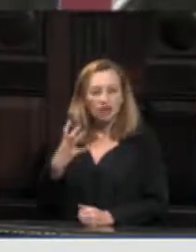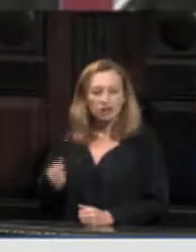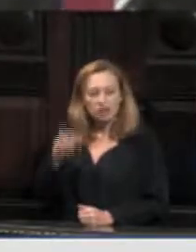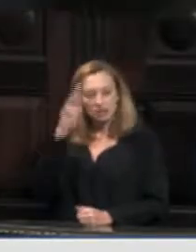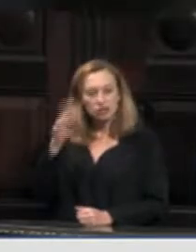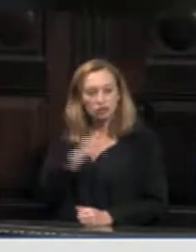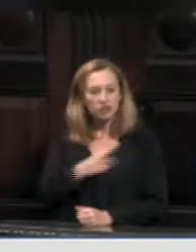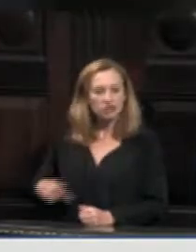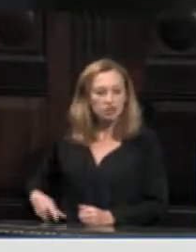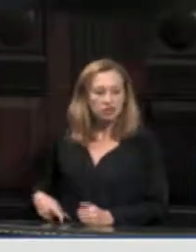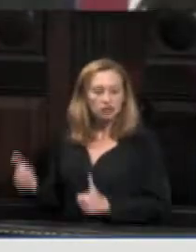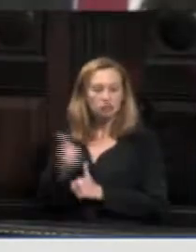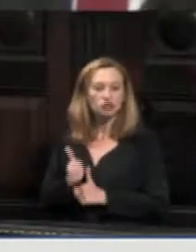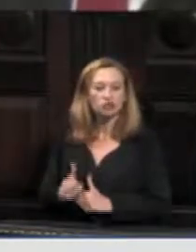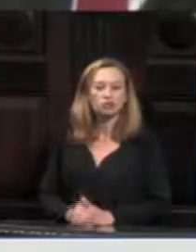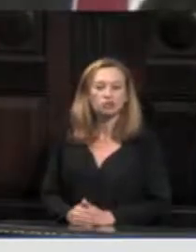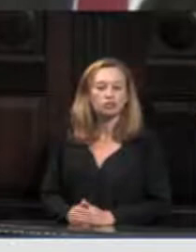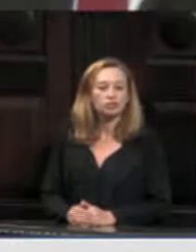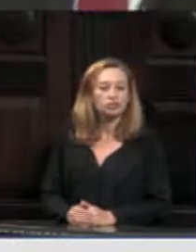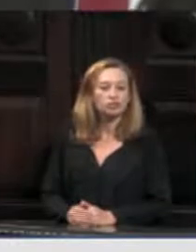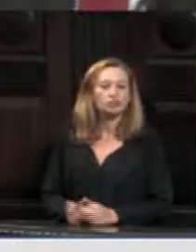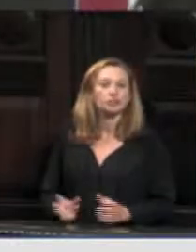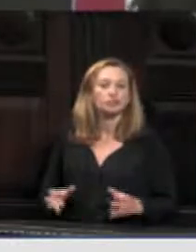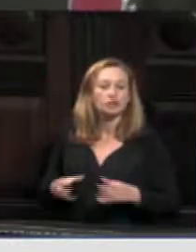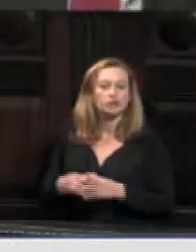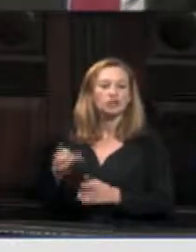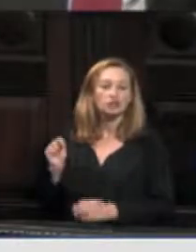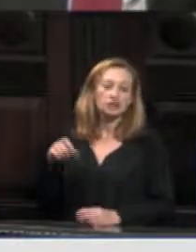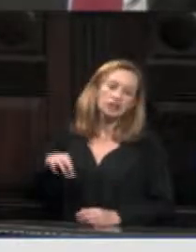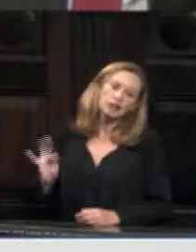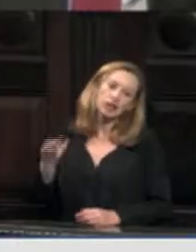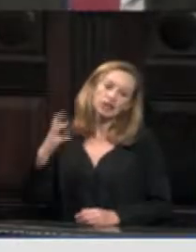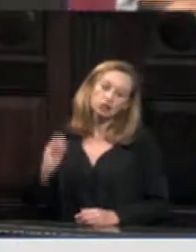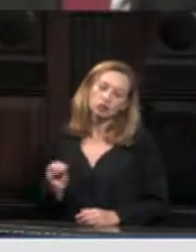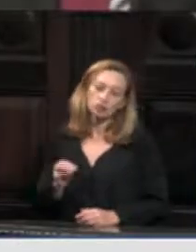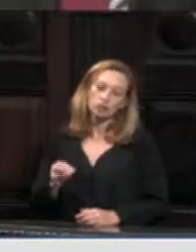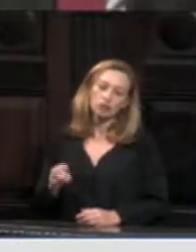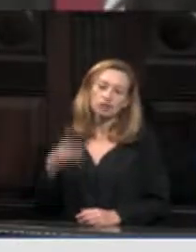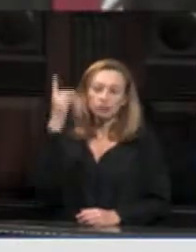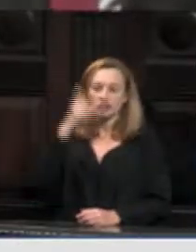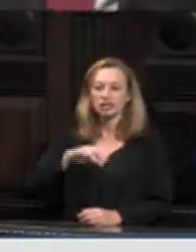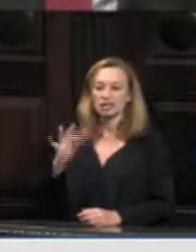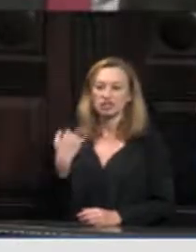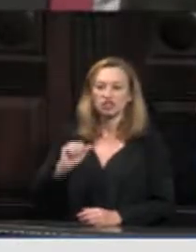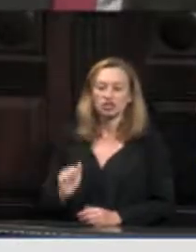Favorável, presidente, ao substitutivo. Pela Comissão de Saneamento Ambiental, deputada Cidinha Campos.